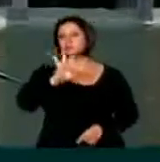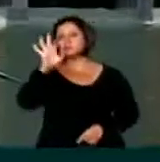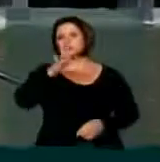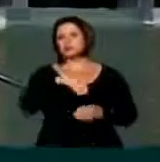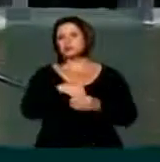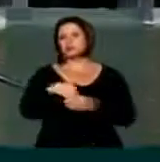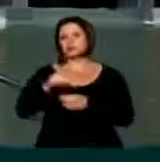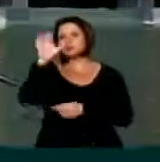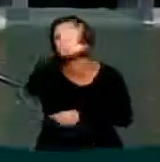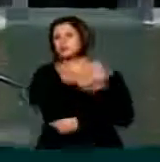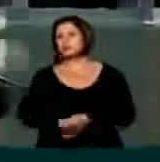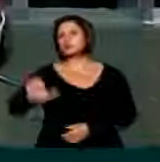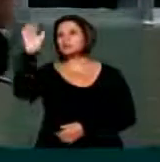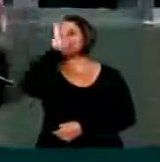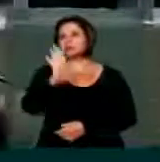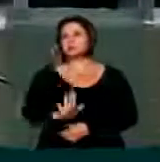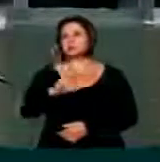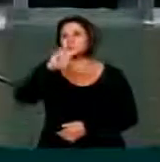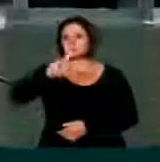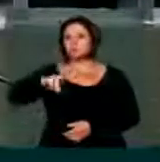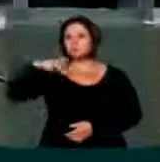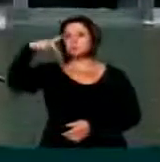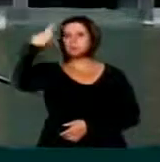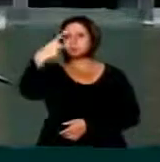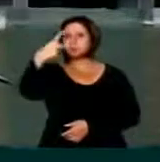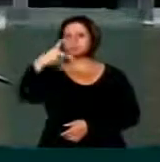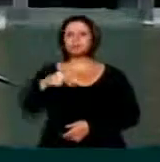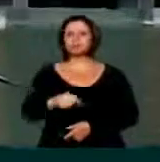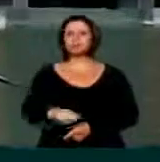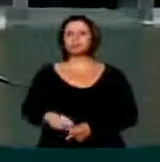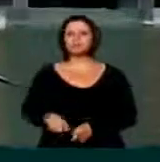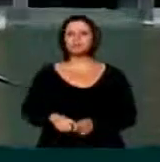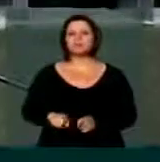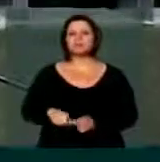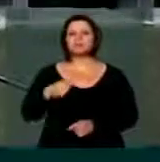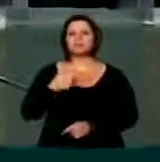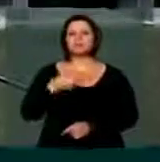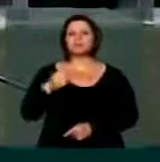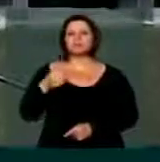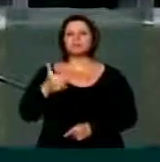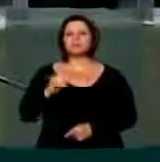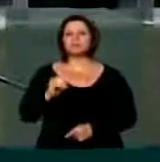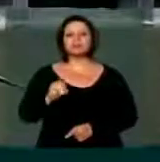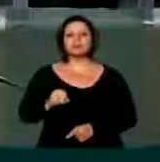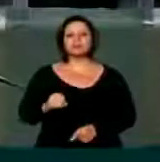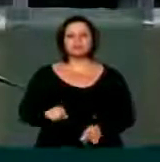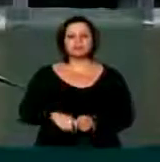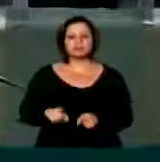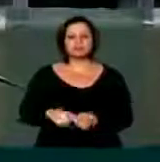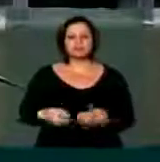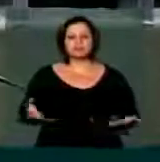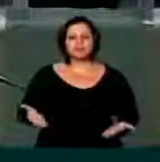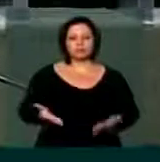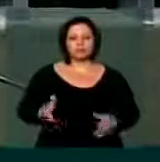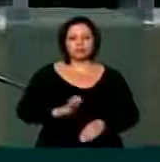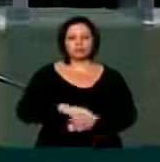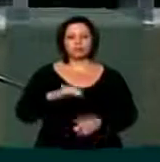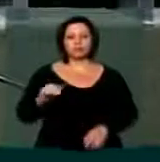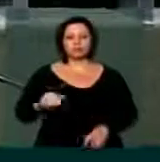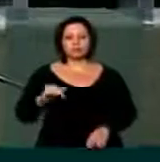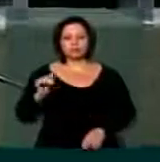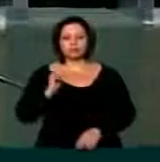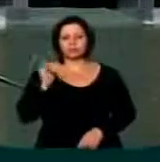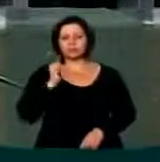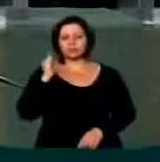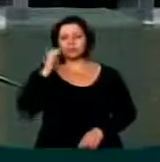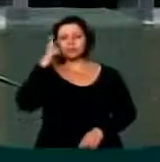1,55% dos votos nacionais, dobrando em relação a 2010, mas mais do que nunca, o mais importante